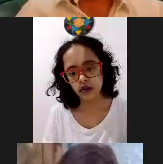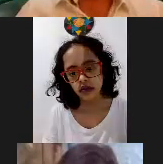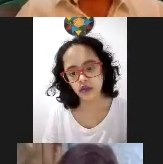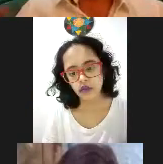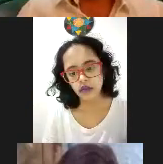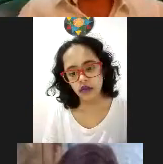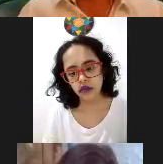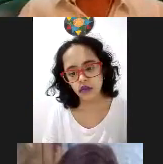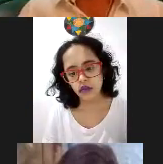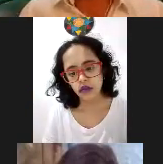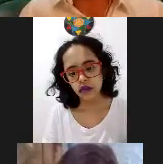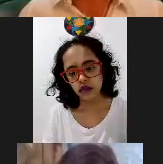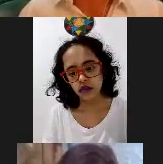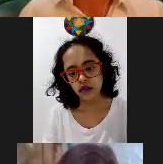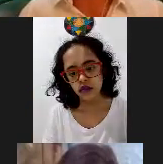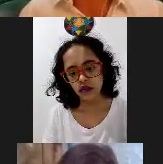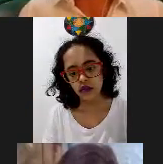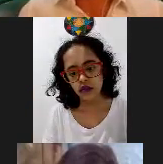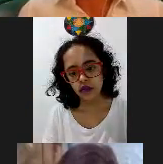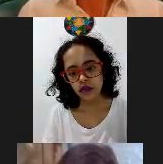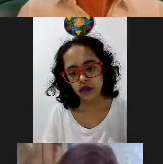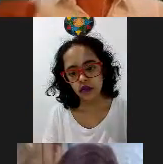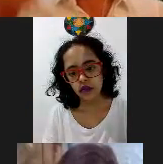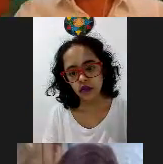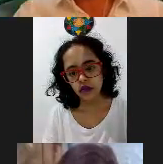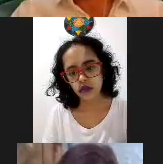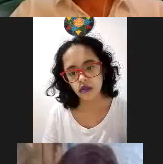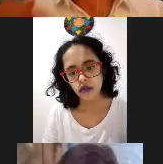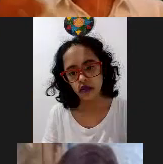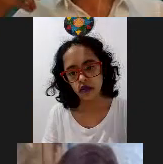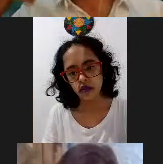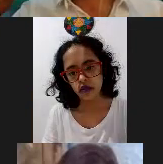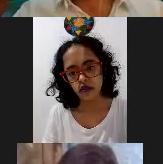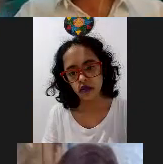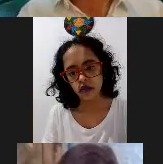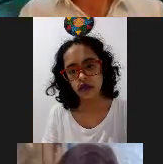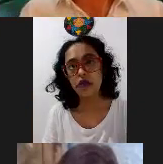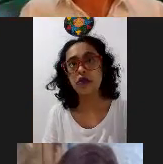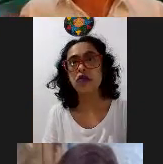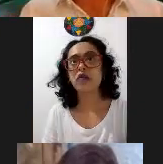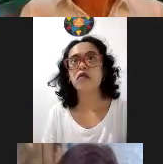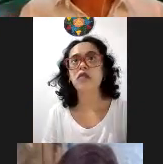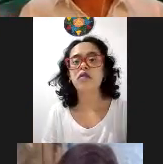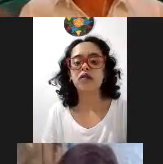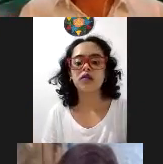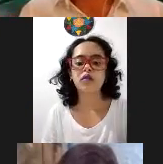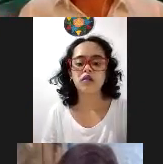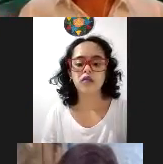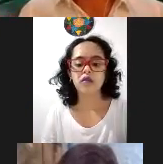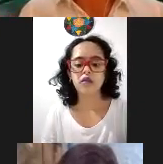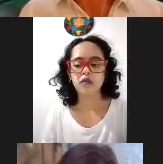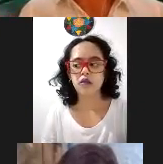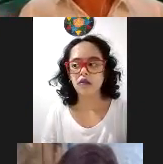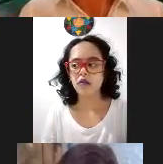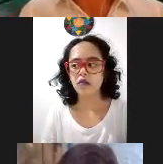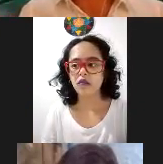internação, a equipe, né, do Felipe II, desde o momento zero, sentou com a mãe e falou, olha, talvez